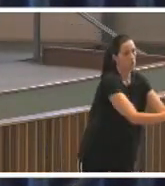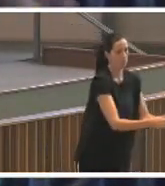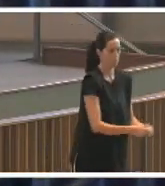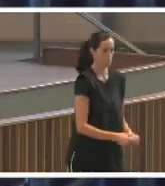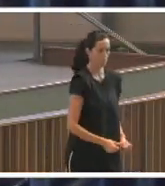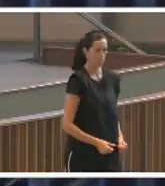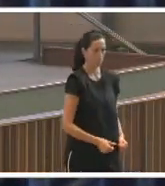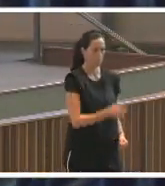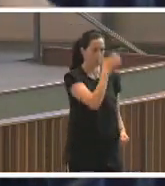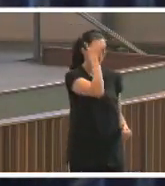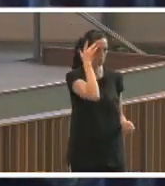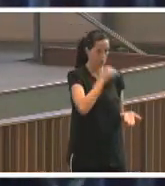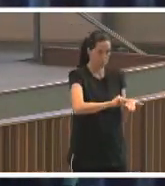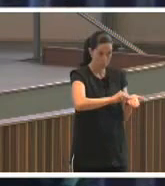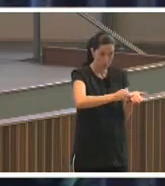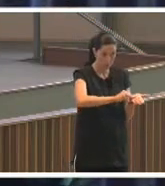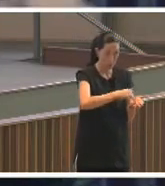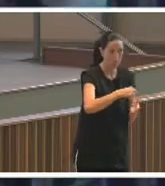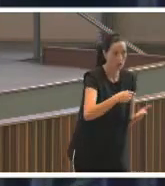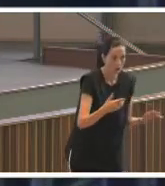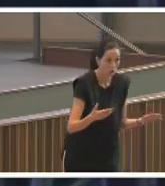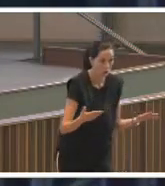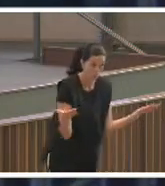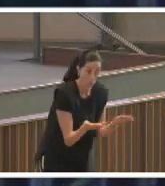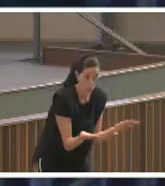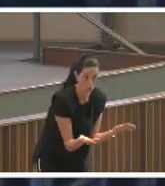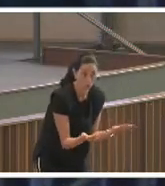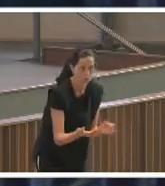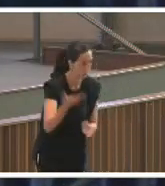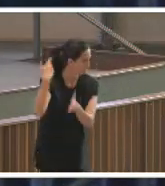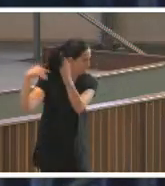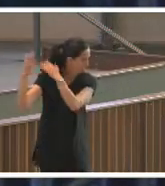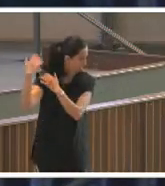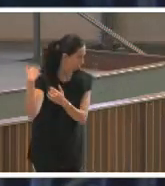Eu estou falando de coisas de hoje, não estou falando do passado, não.